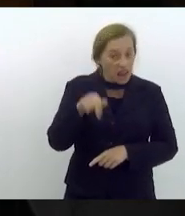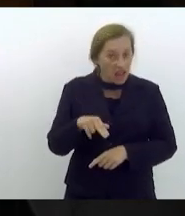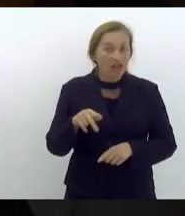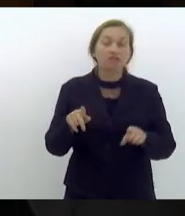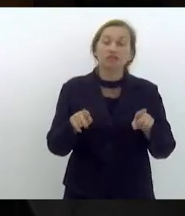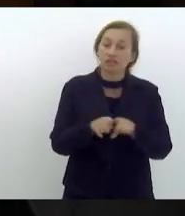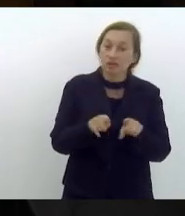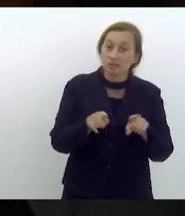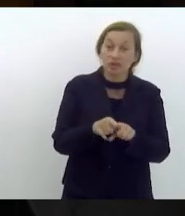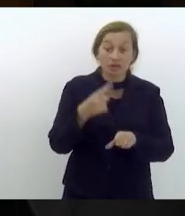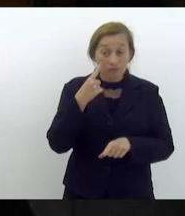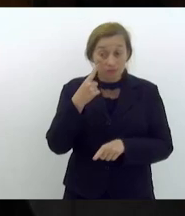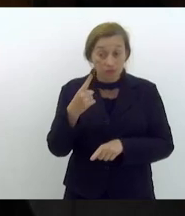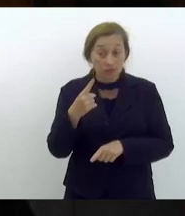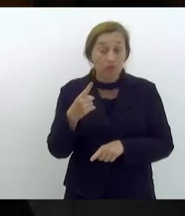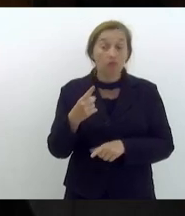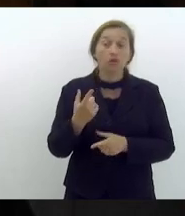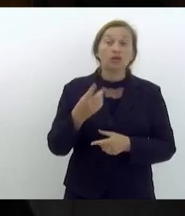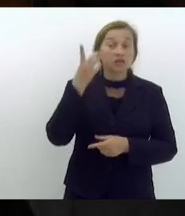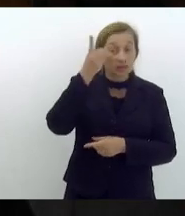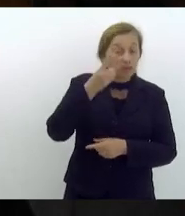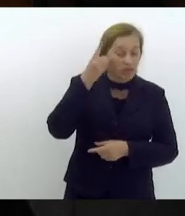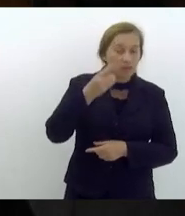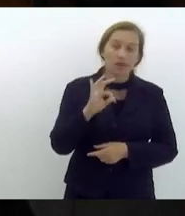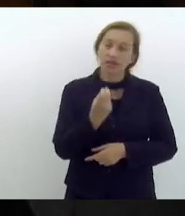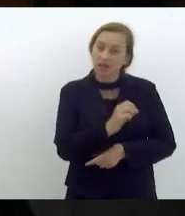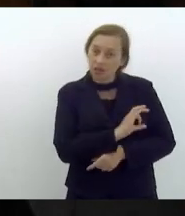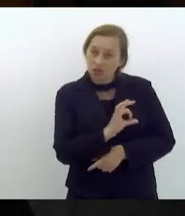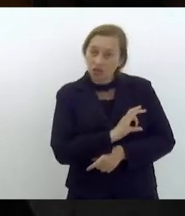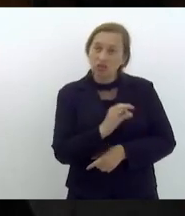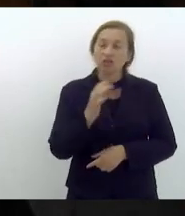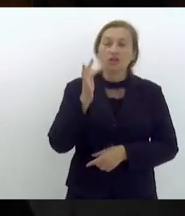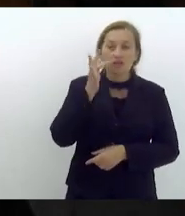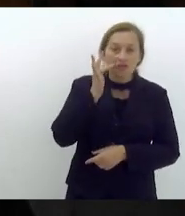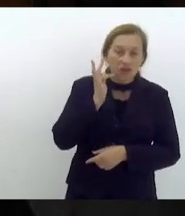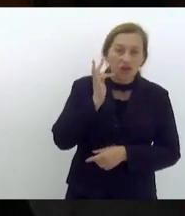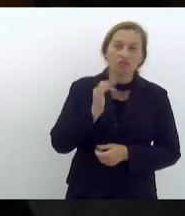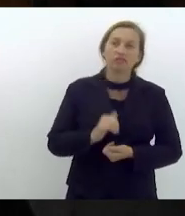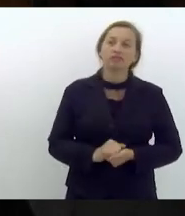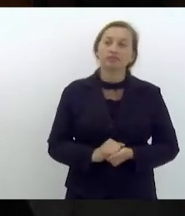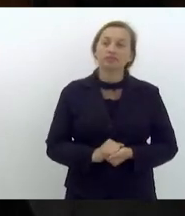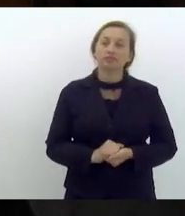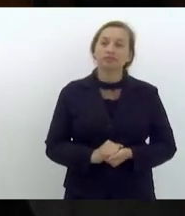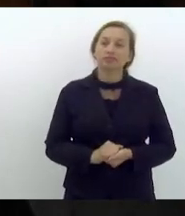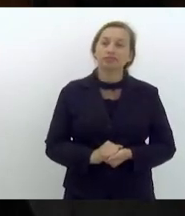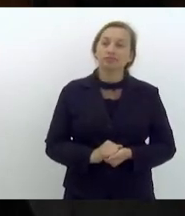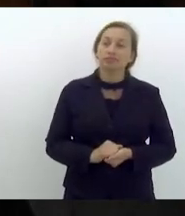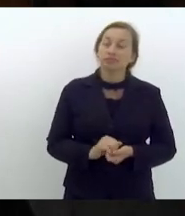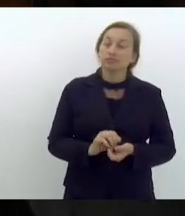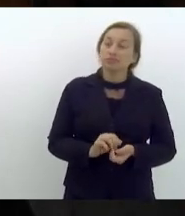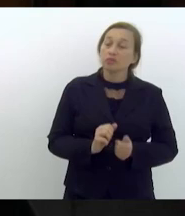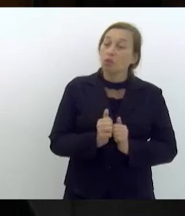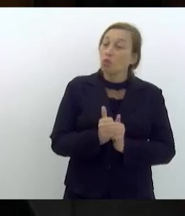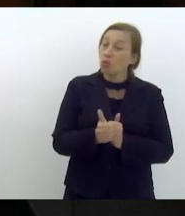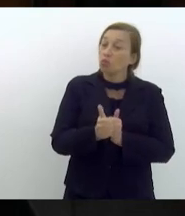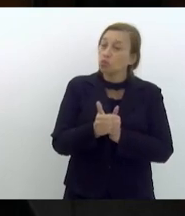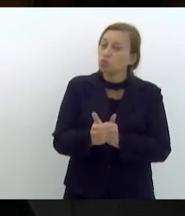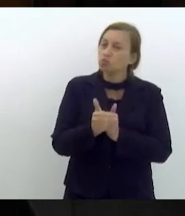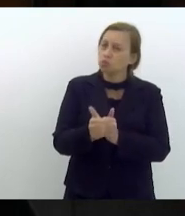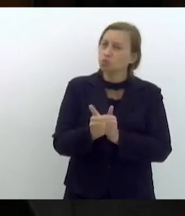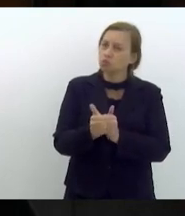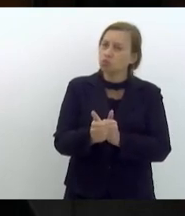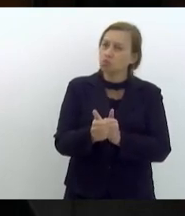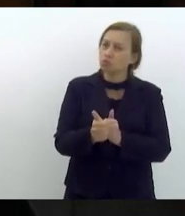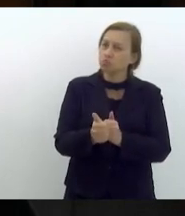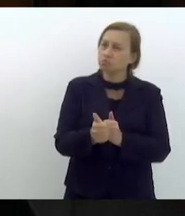assistiu deputada Marta Rocha Deputado Flávio serafini que ele conduziu com